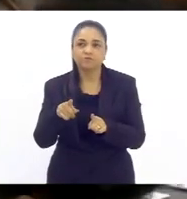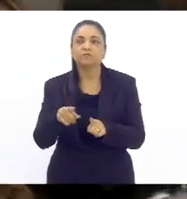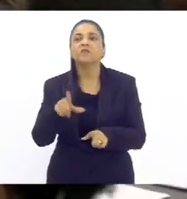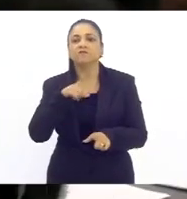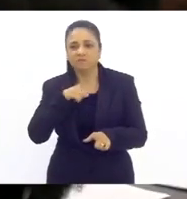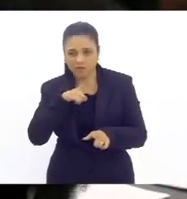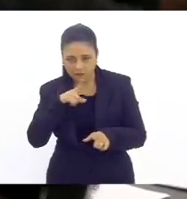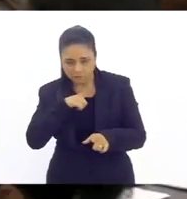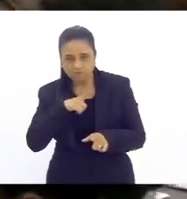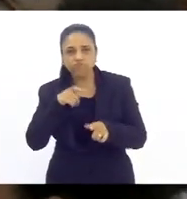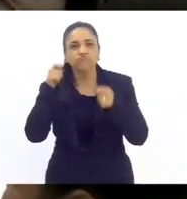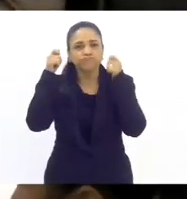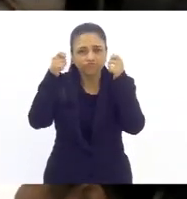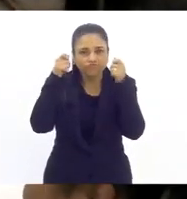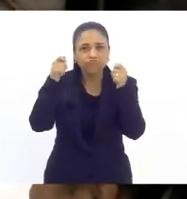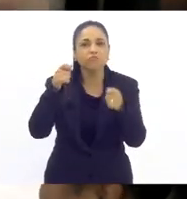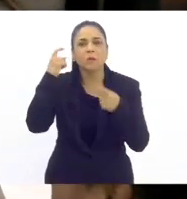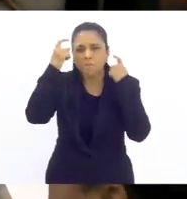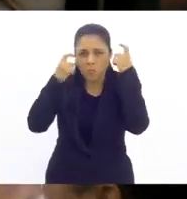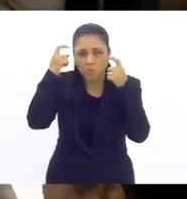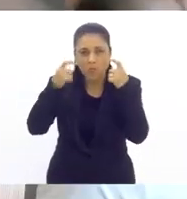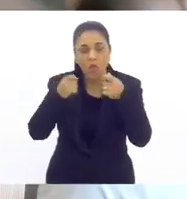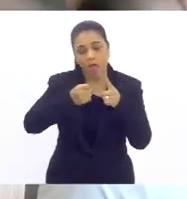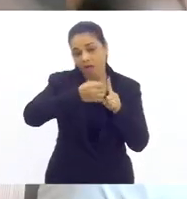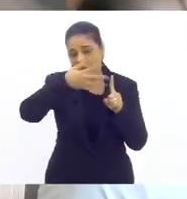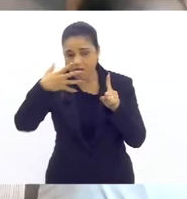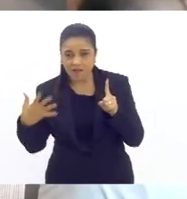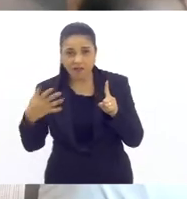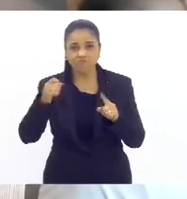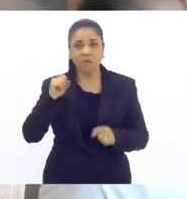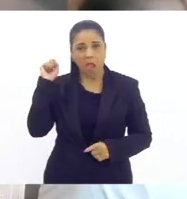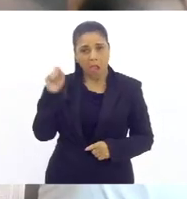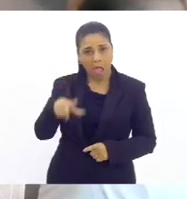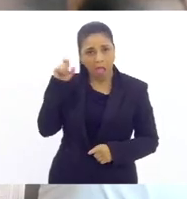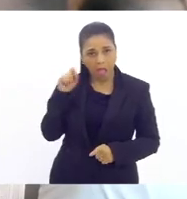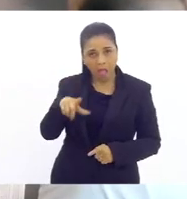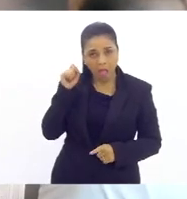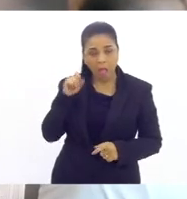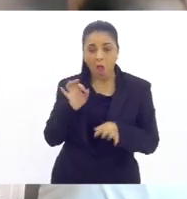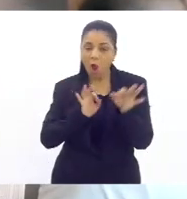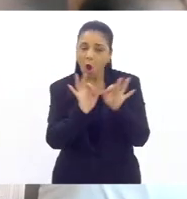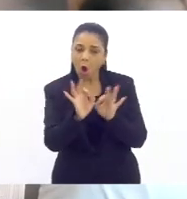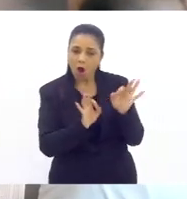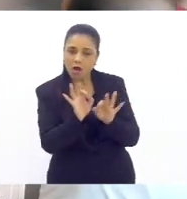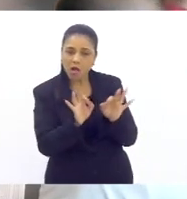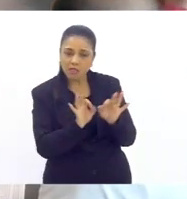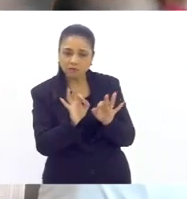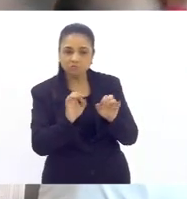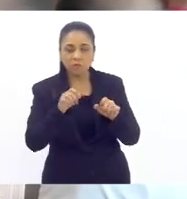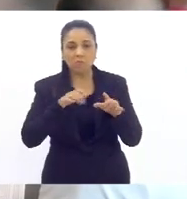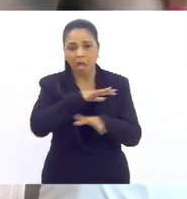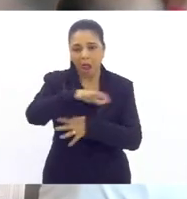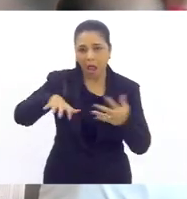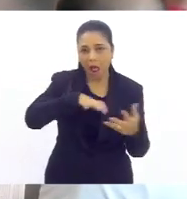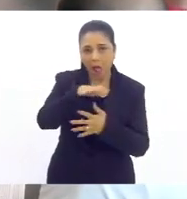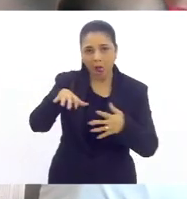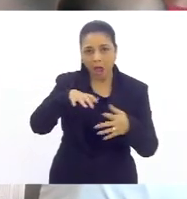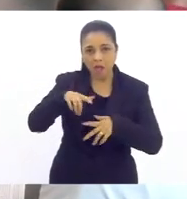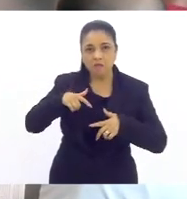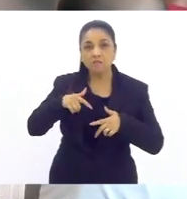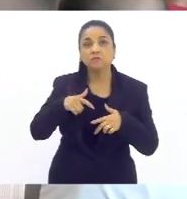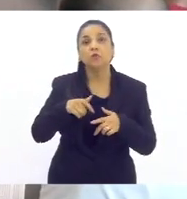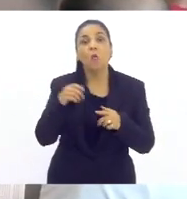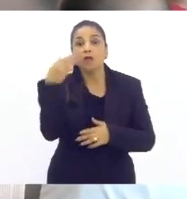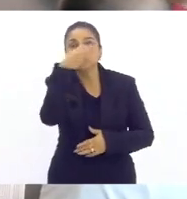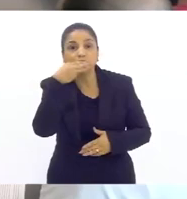ocupando porque as vi as gay as Travessas sapatão tão tudo organizada para fazer revolução quais